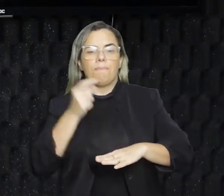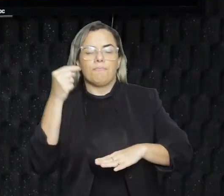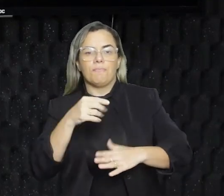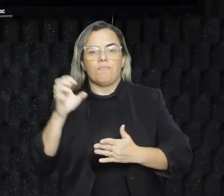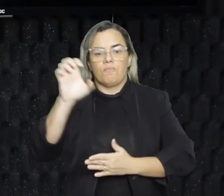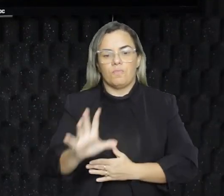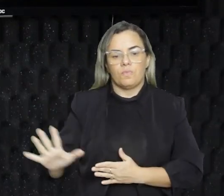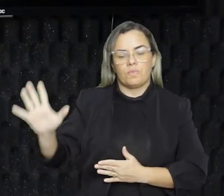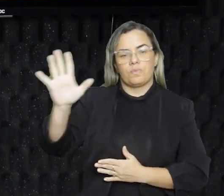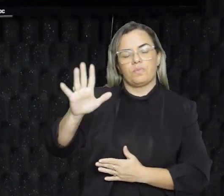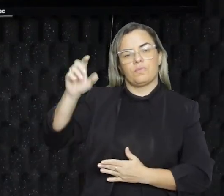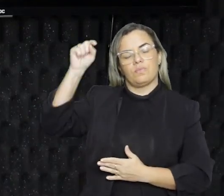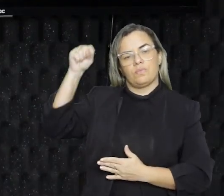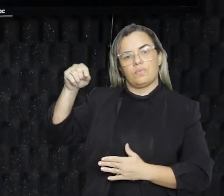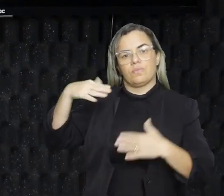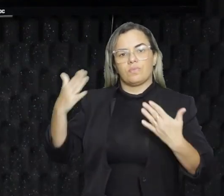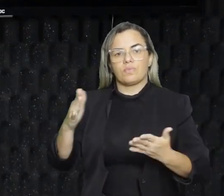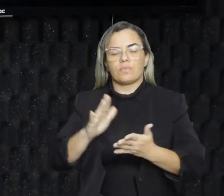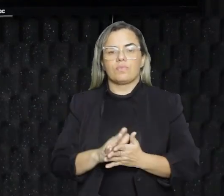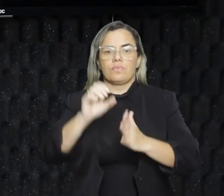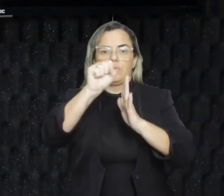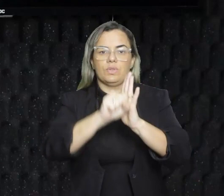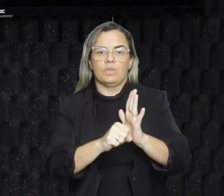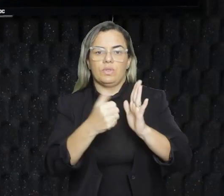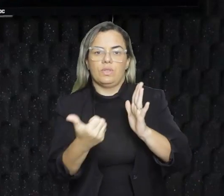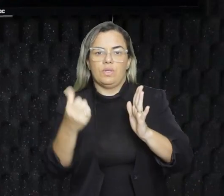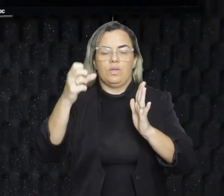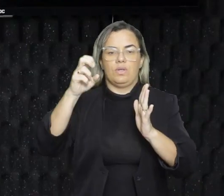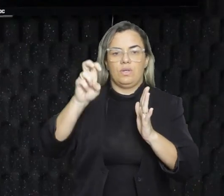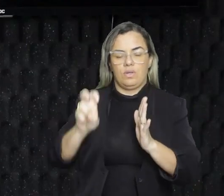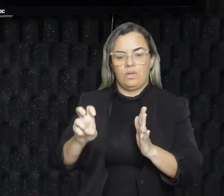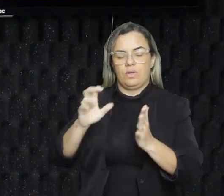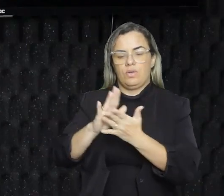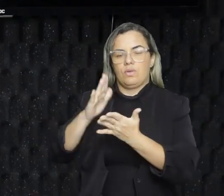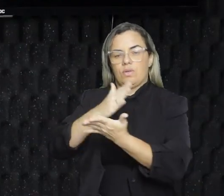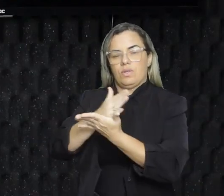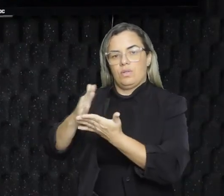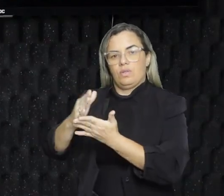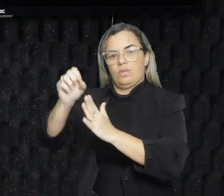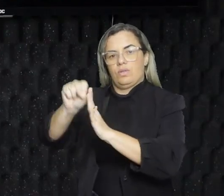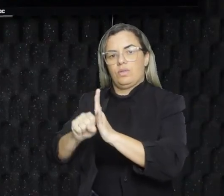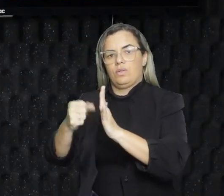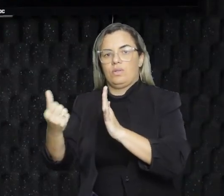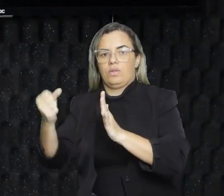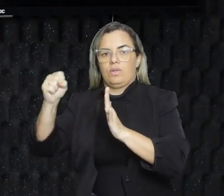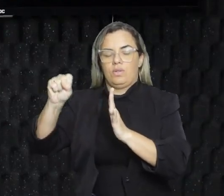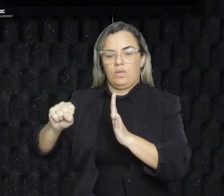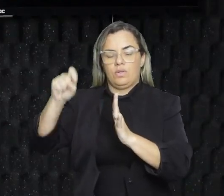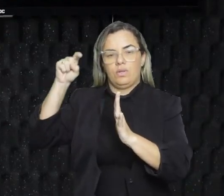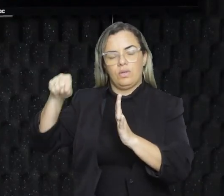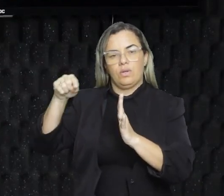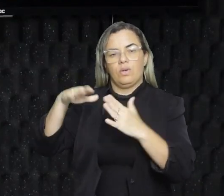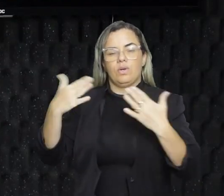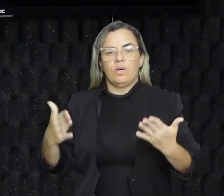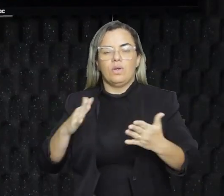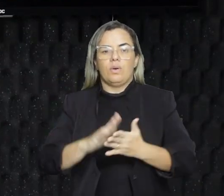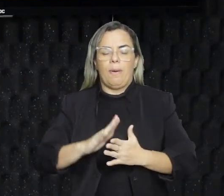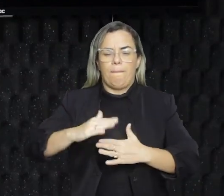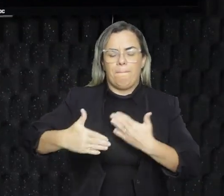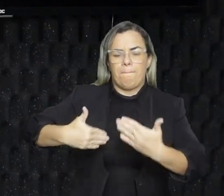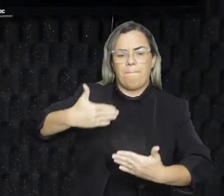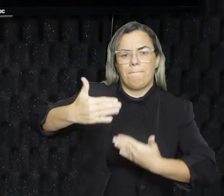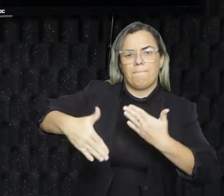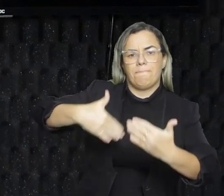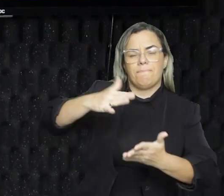Europa moderna, a Europa do século XV, ao início do século XVIII. A Europa que vai passar por uma série